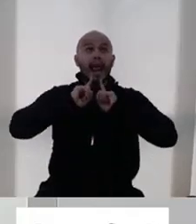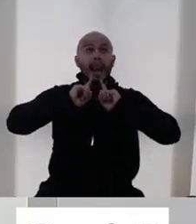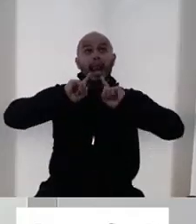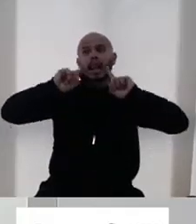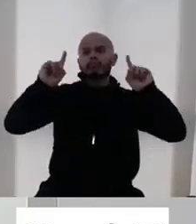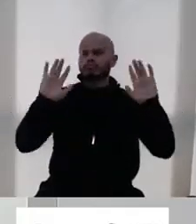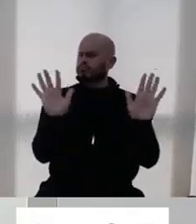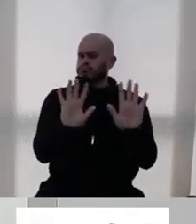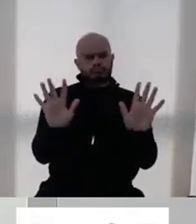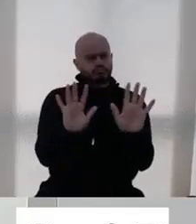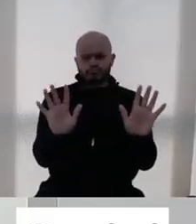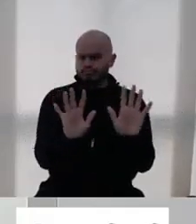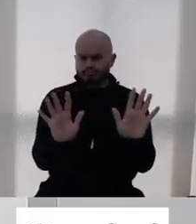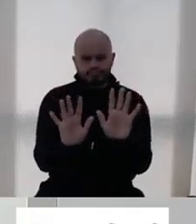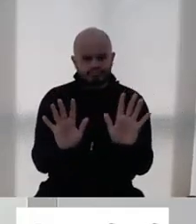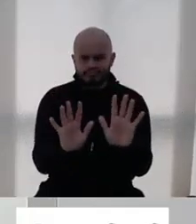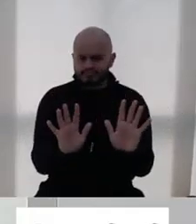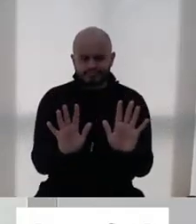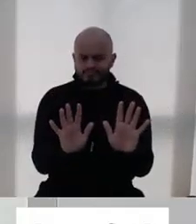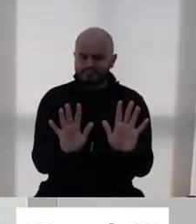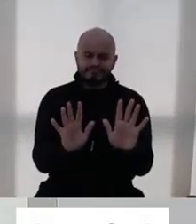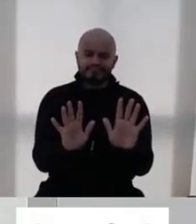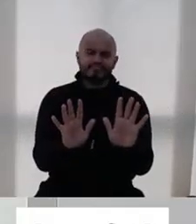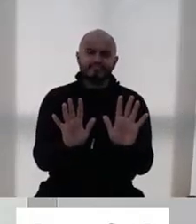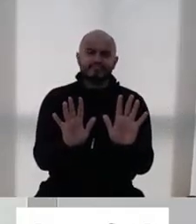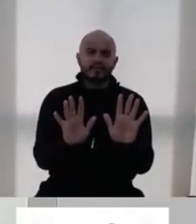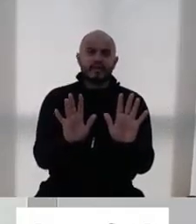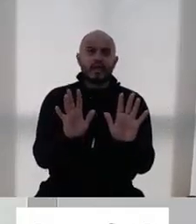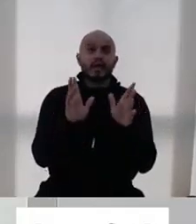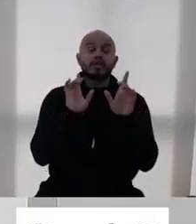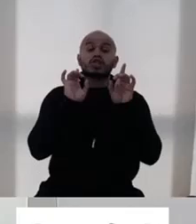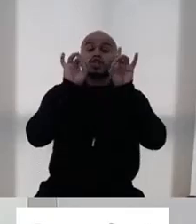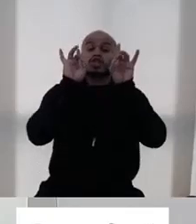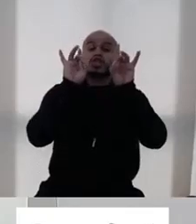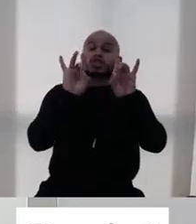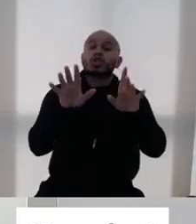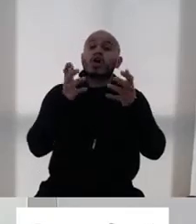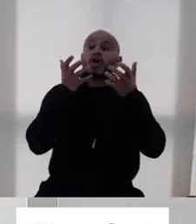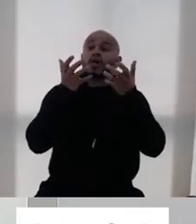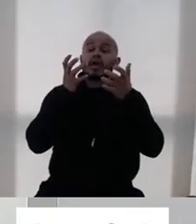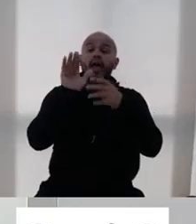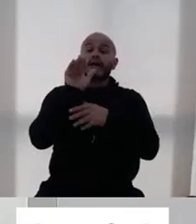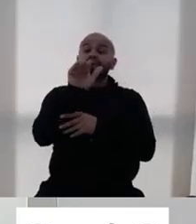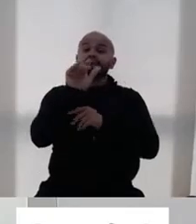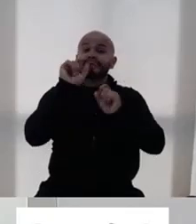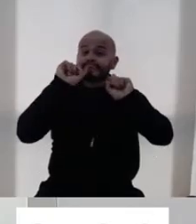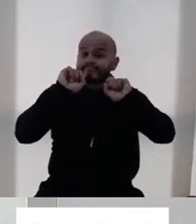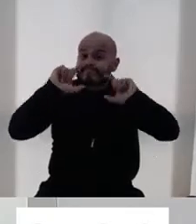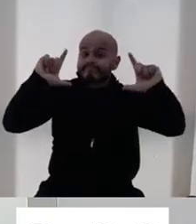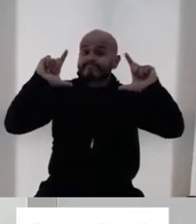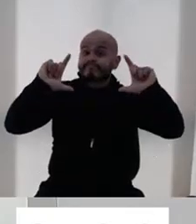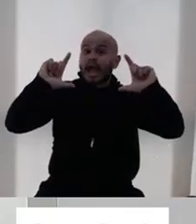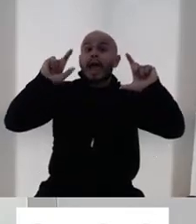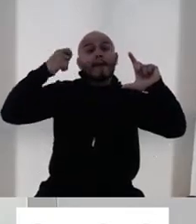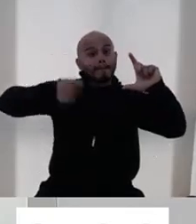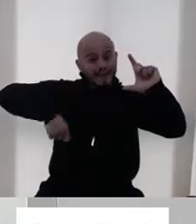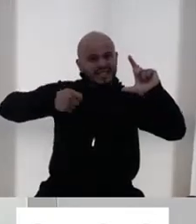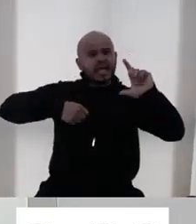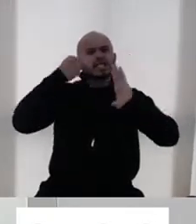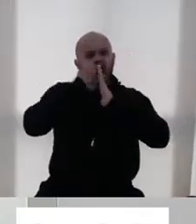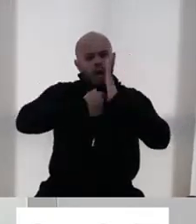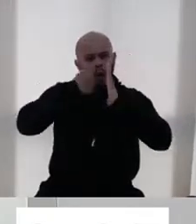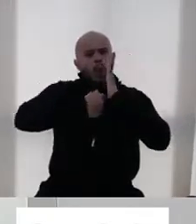disso, eu venho para realmente chamar a todos que nós temos sim que lutar por valorização.